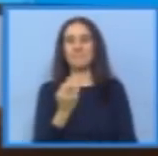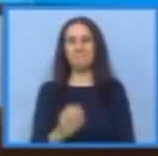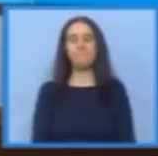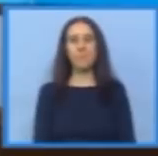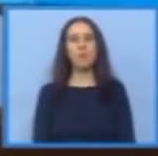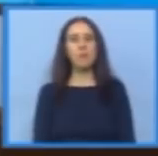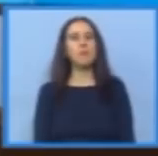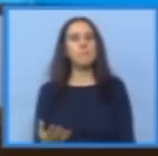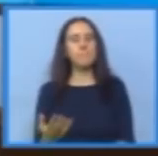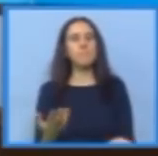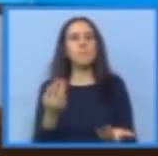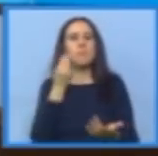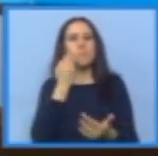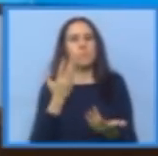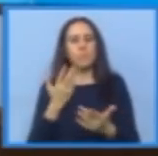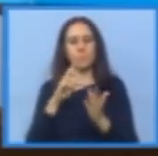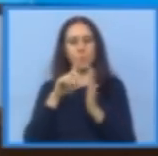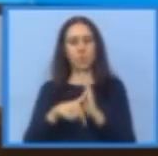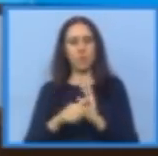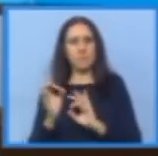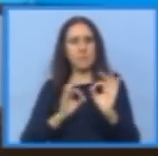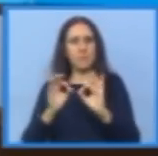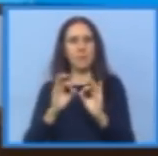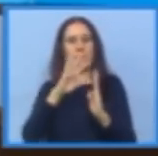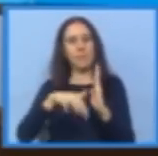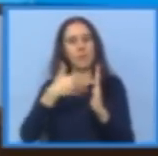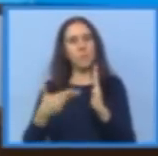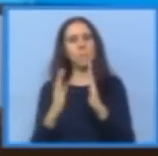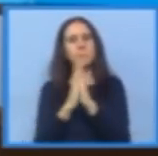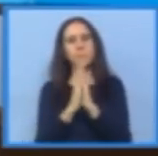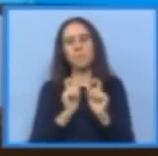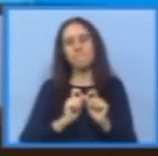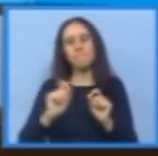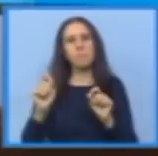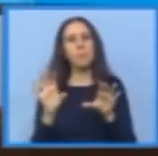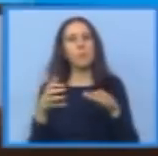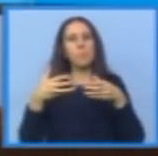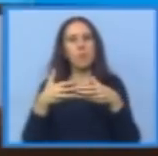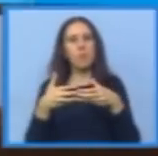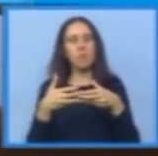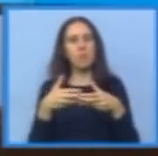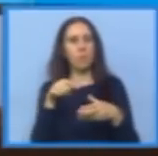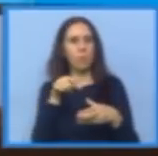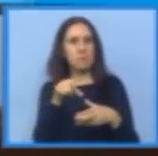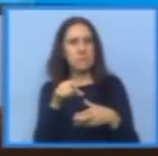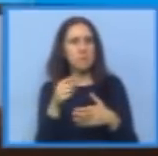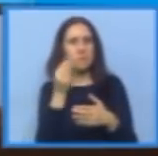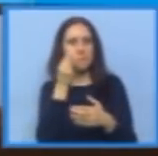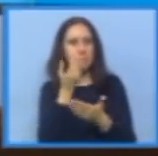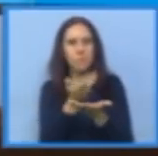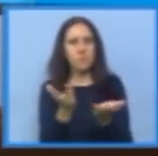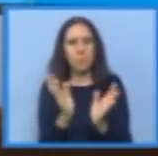que é possível delinear um projeto, um plano pastoral para uma comunidade com essa